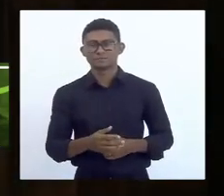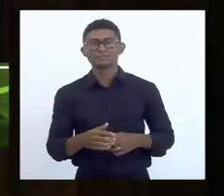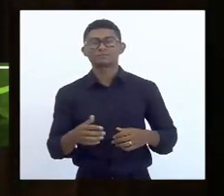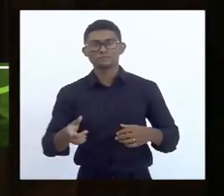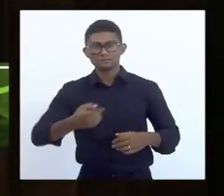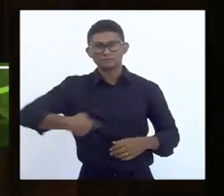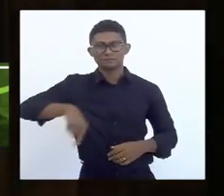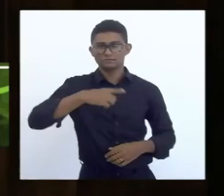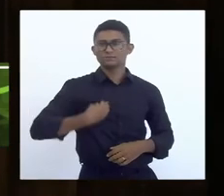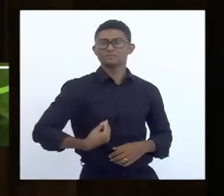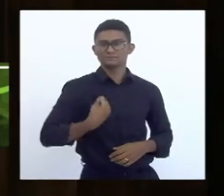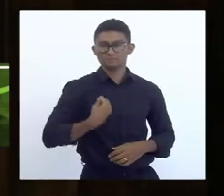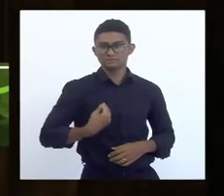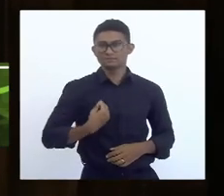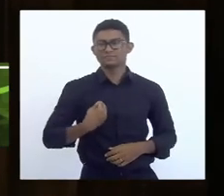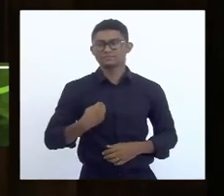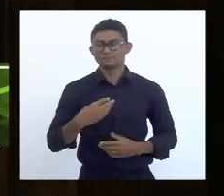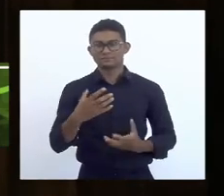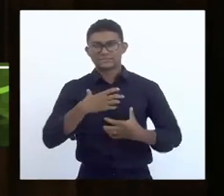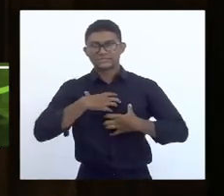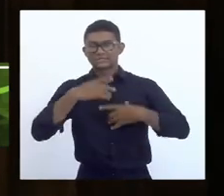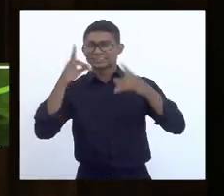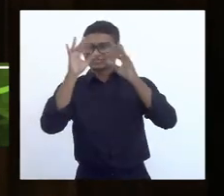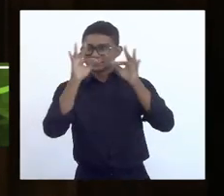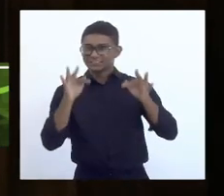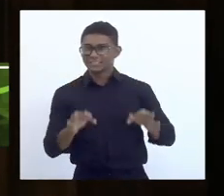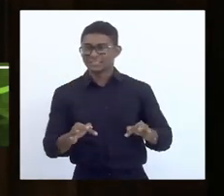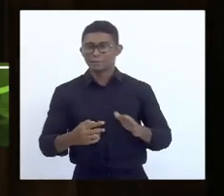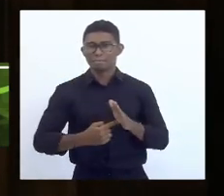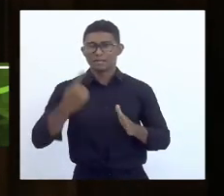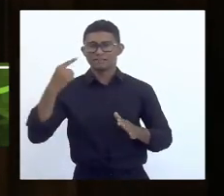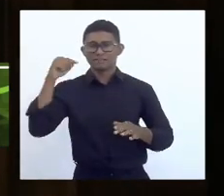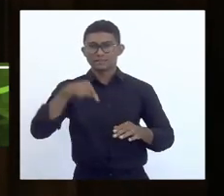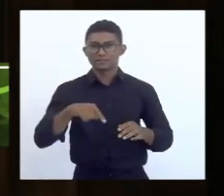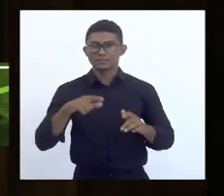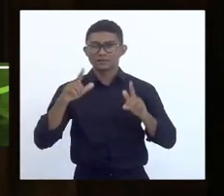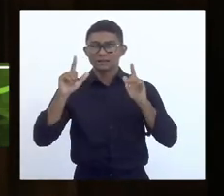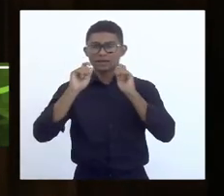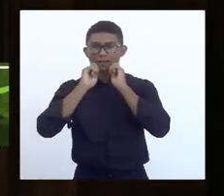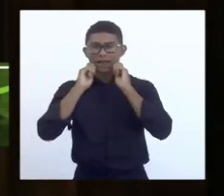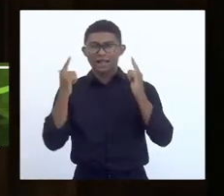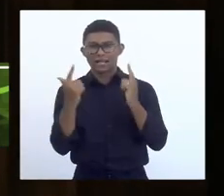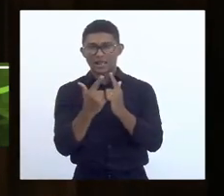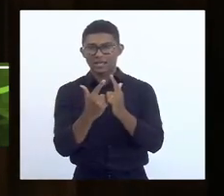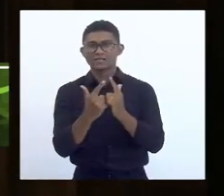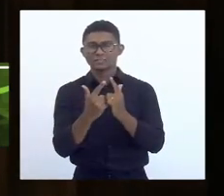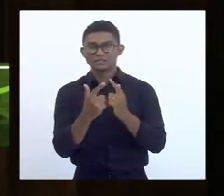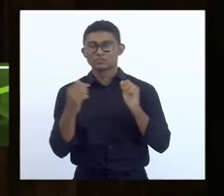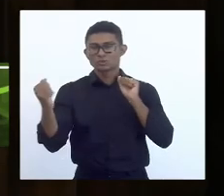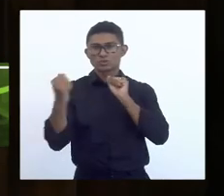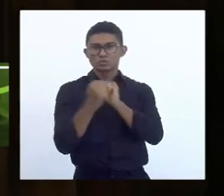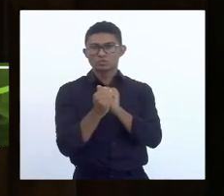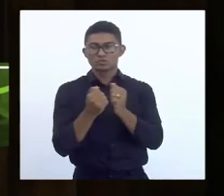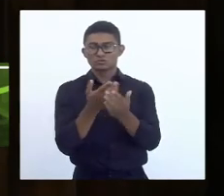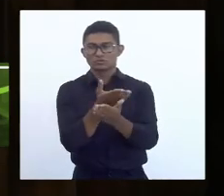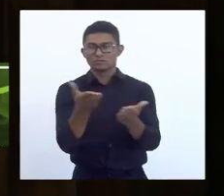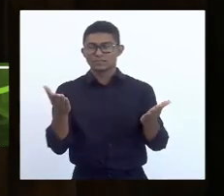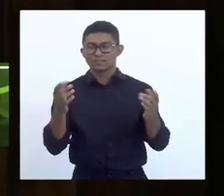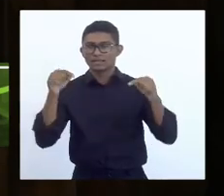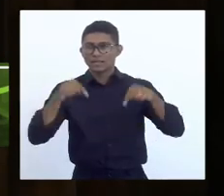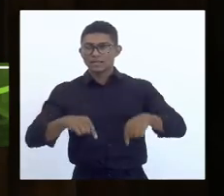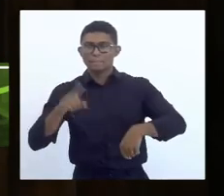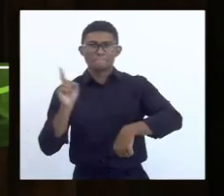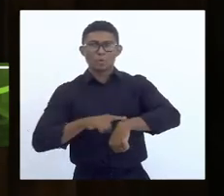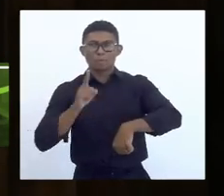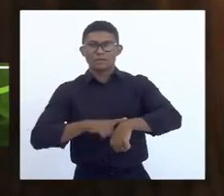vivendo aqui. Fico muito feliz em ter vindo pela primeira vez nesse novo espaço da LERJ com vocês, nesse momento tão, né, esse momento feminino.